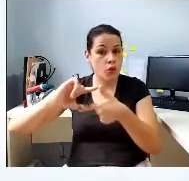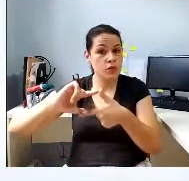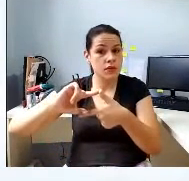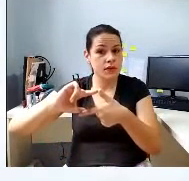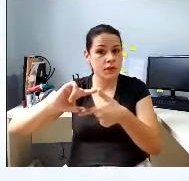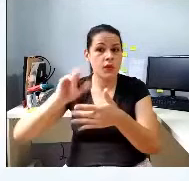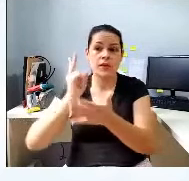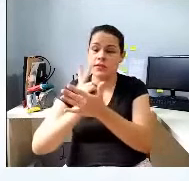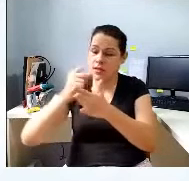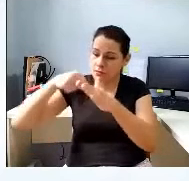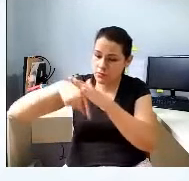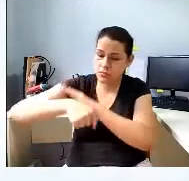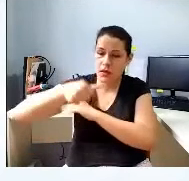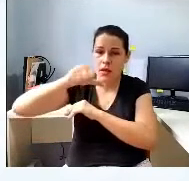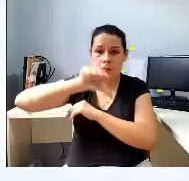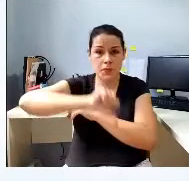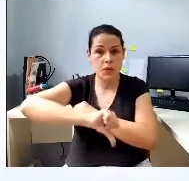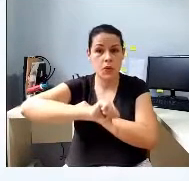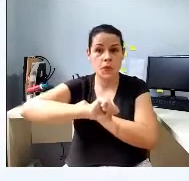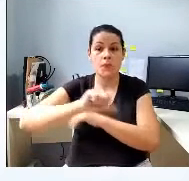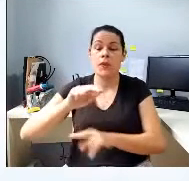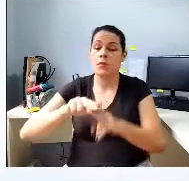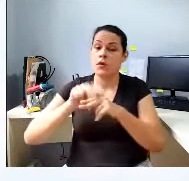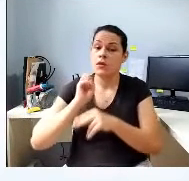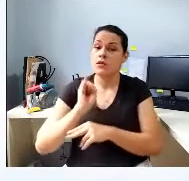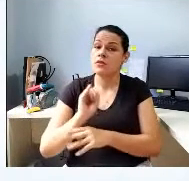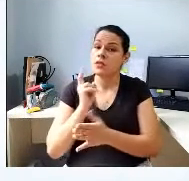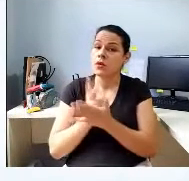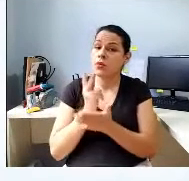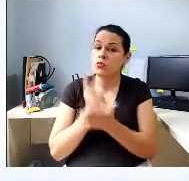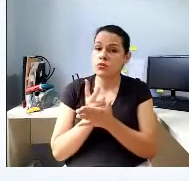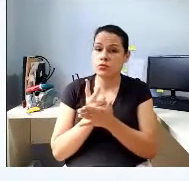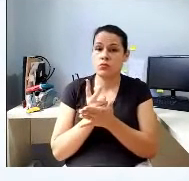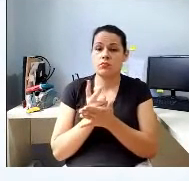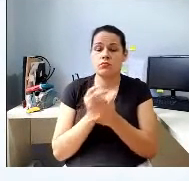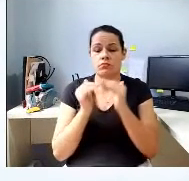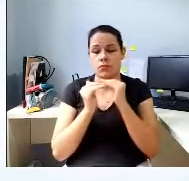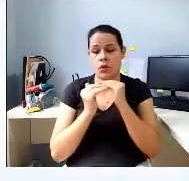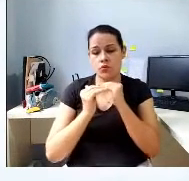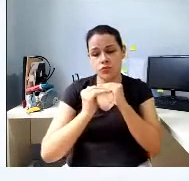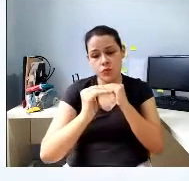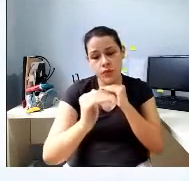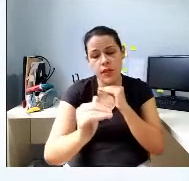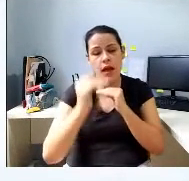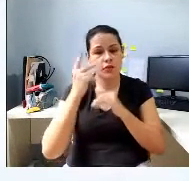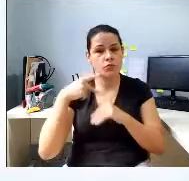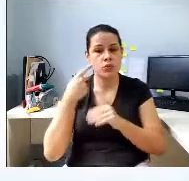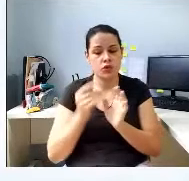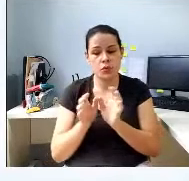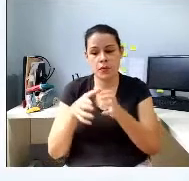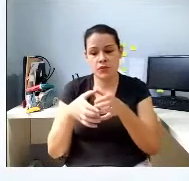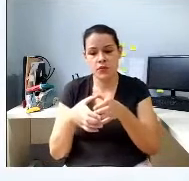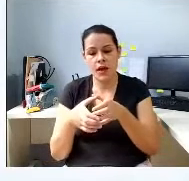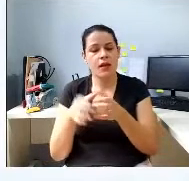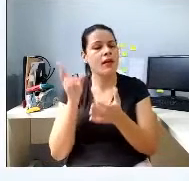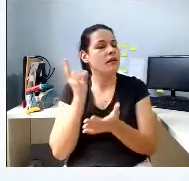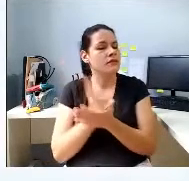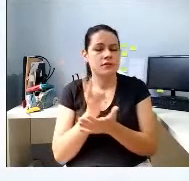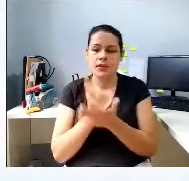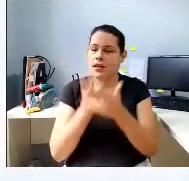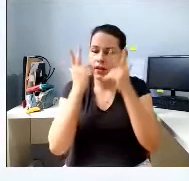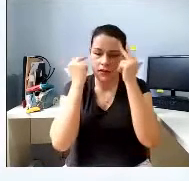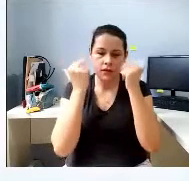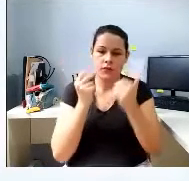aprofundou. Portanto, se prevalecer essa conformação político-partidária, a tendência é a manutenção da